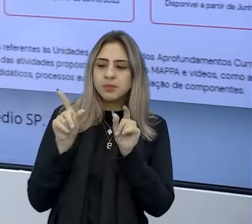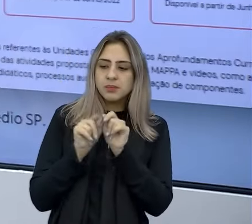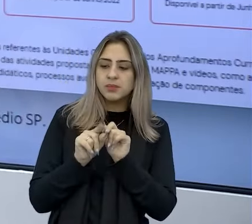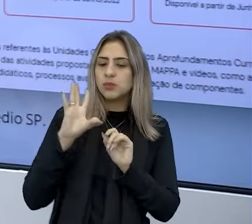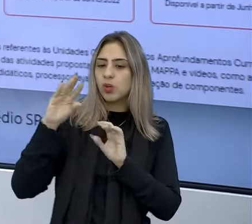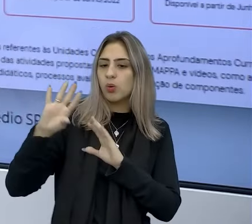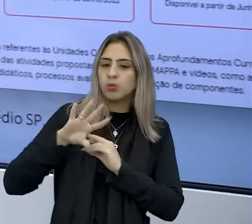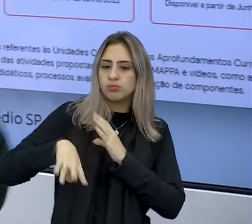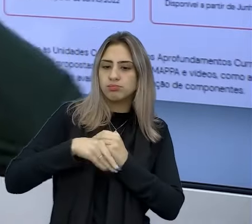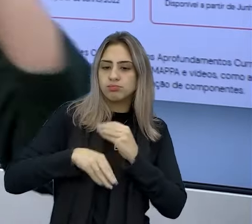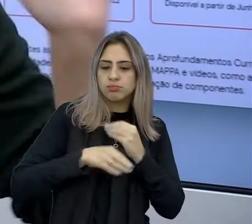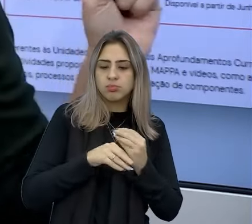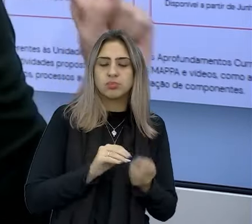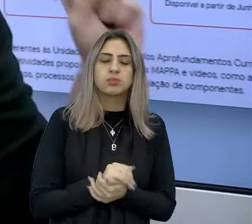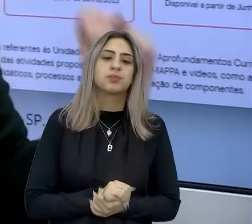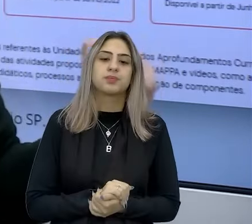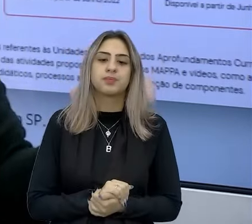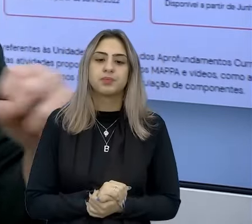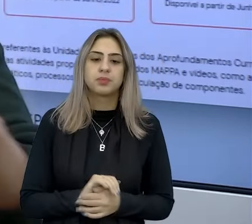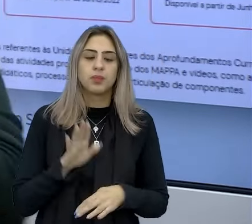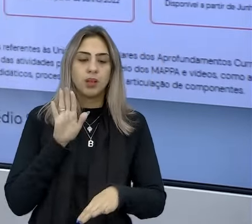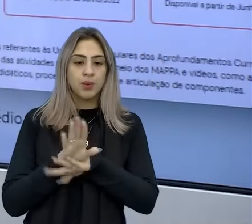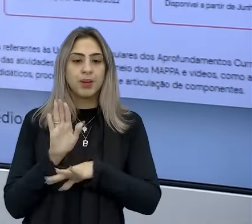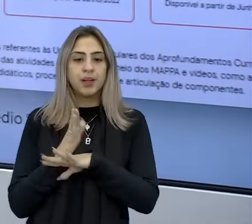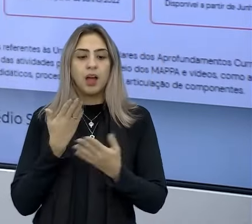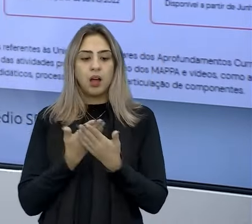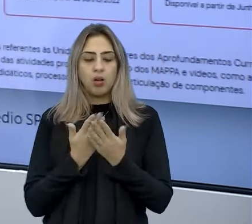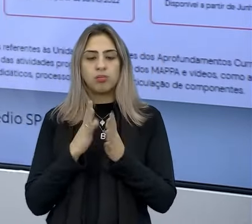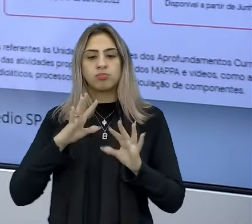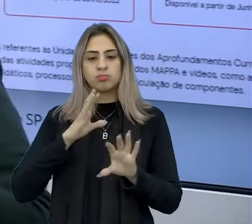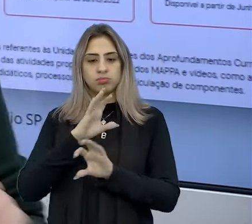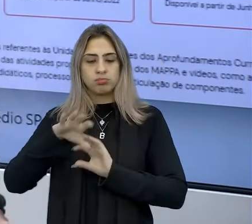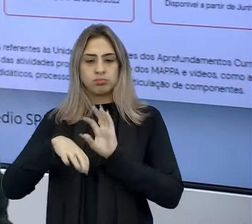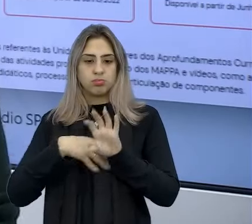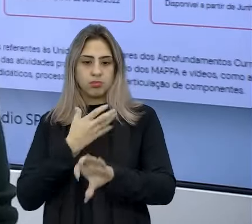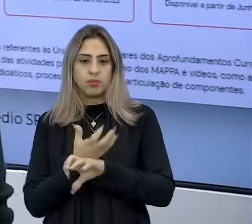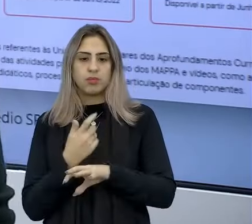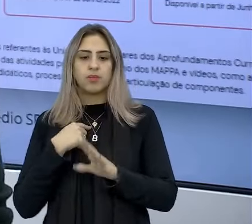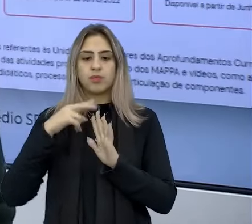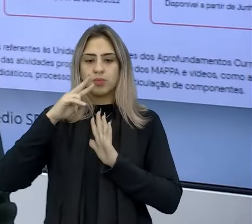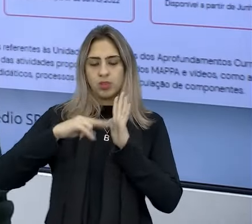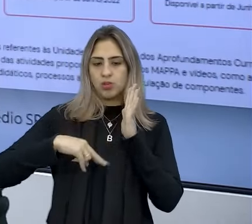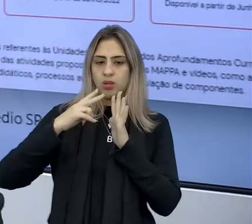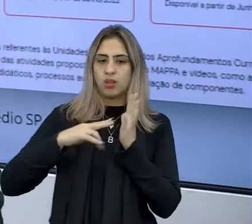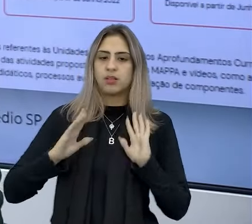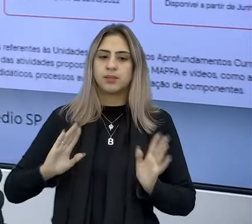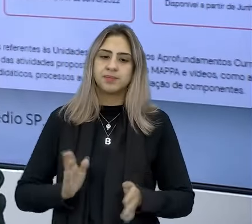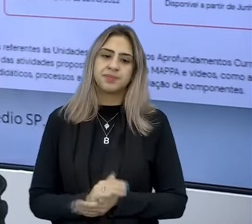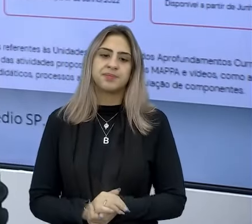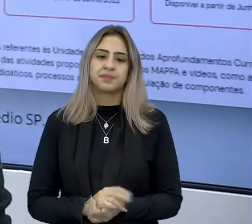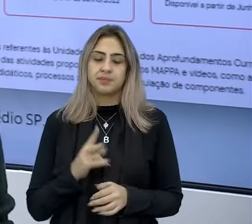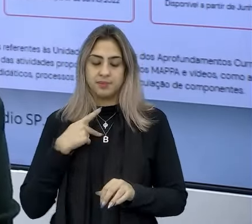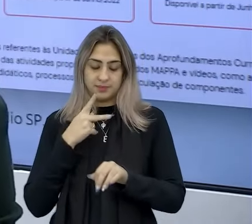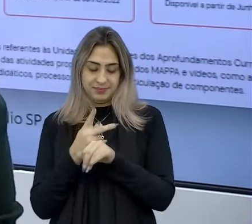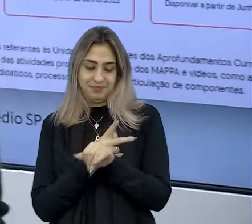os componentes. Supondo que eu atribuí a aula do componente daquele que eu acabei de ler, que eu já esqueci o nome, deixa eu pegar aqui de